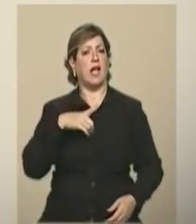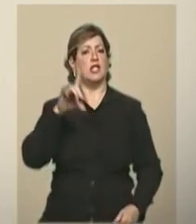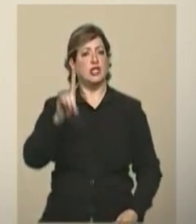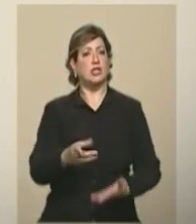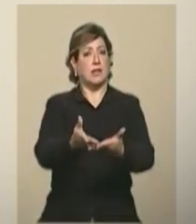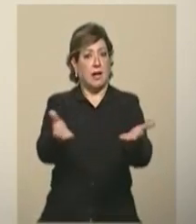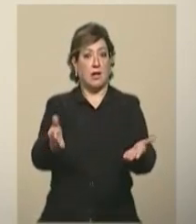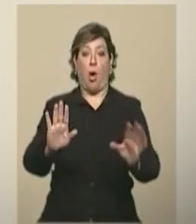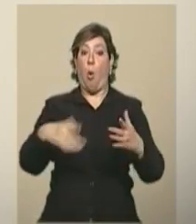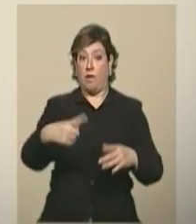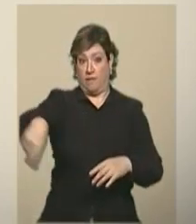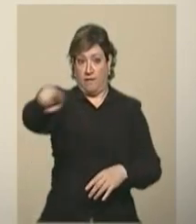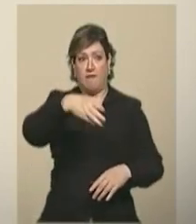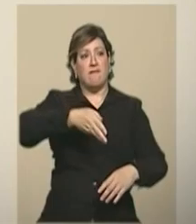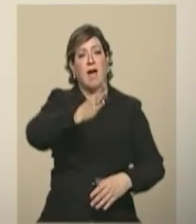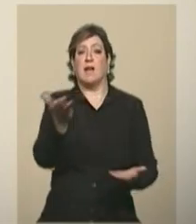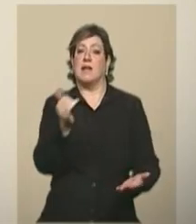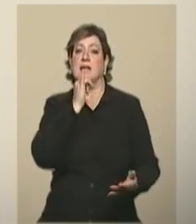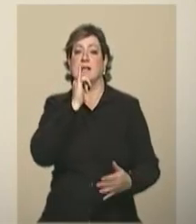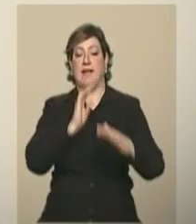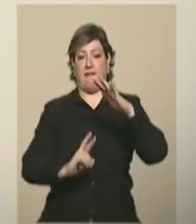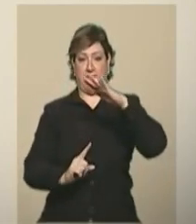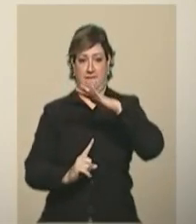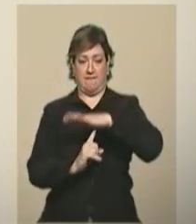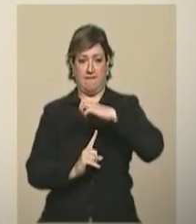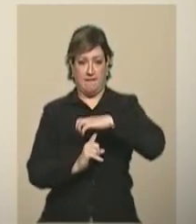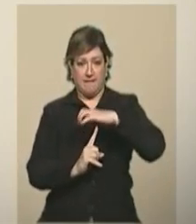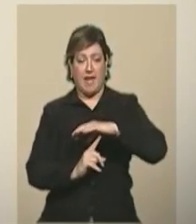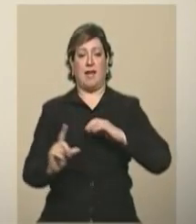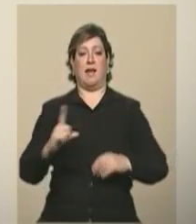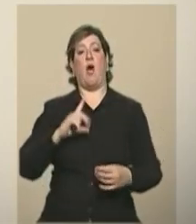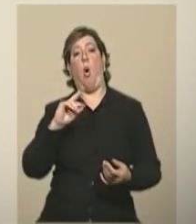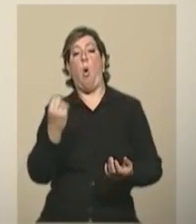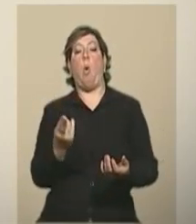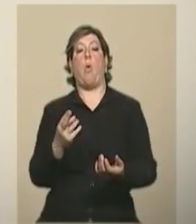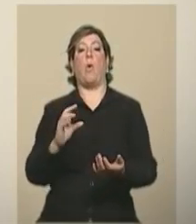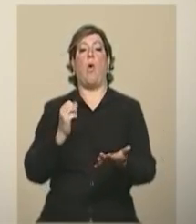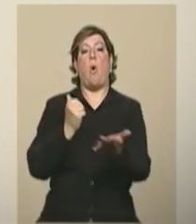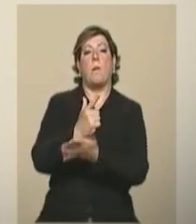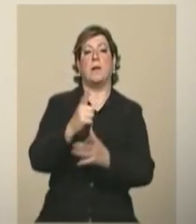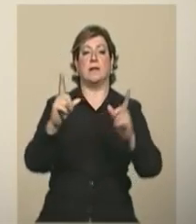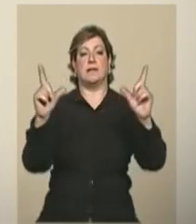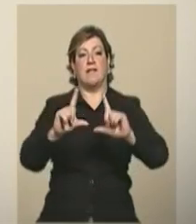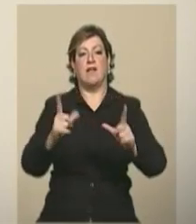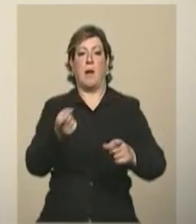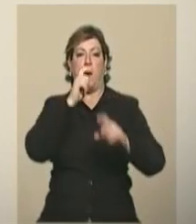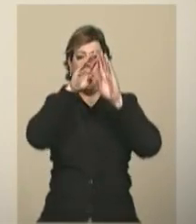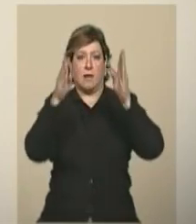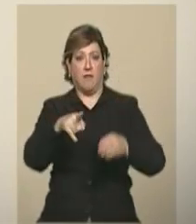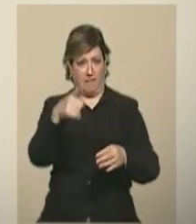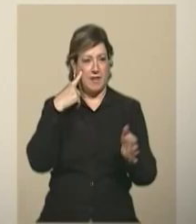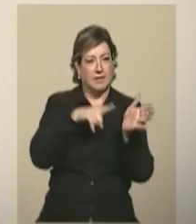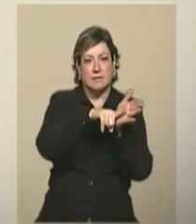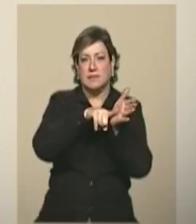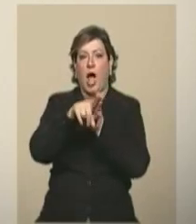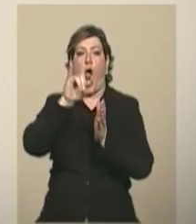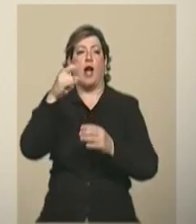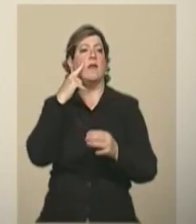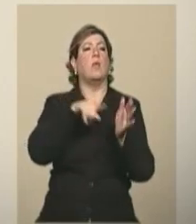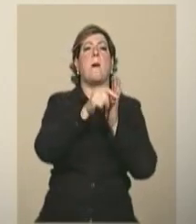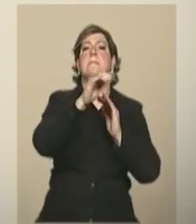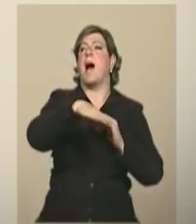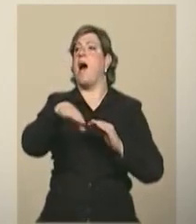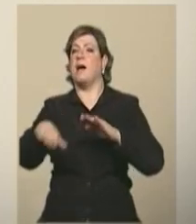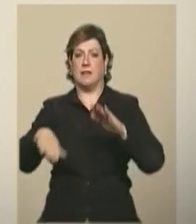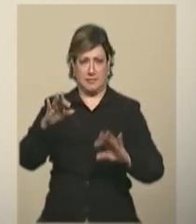você vai à feira ou quando vai comprar uma geladeira ou uma TV, você faz uma pesquisa para saber onde o produto está